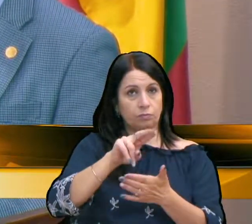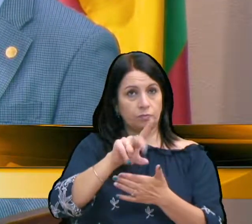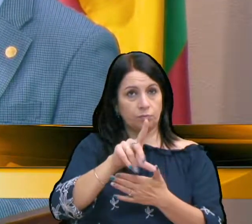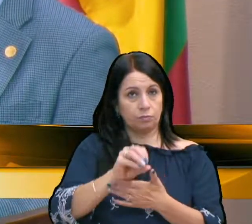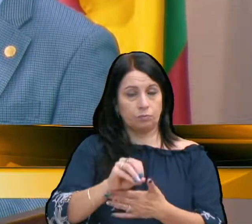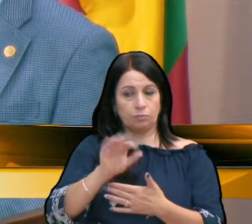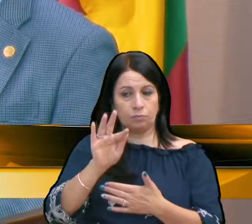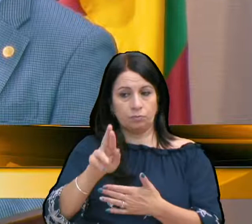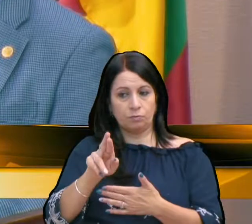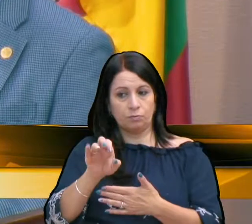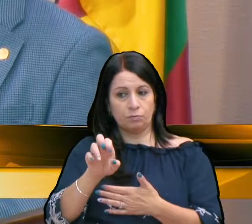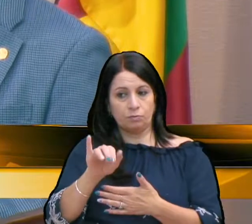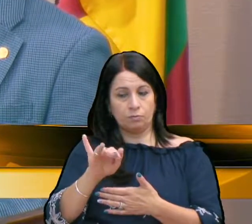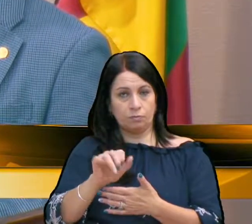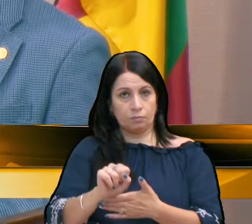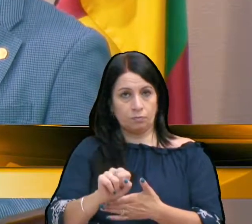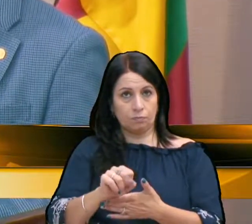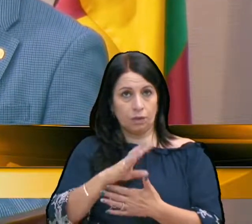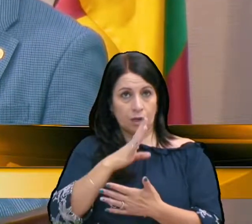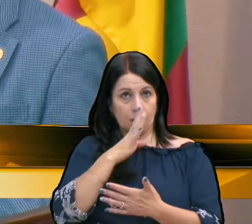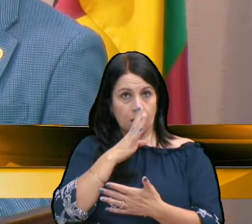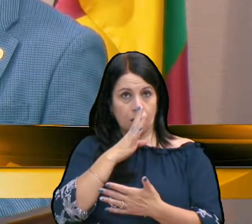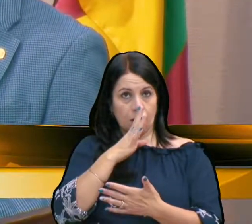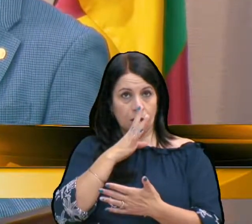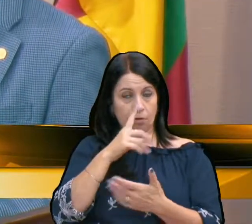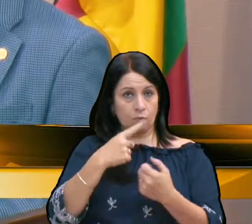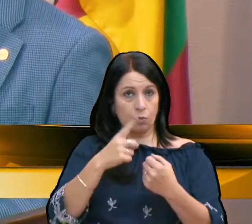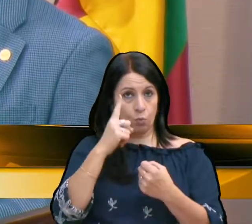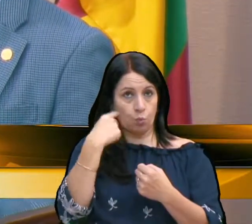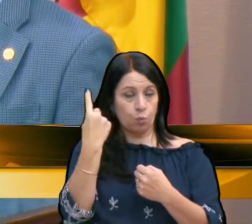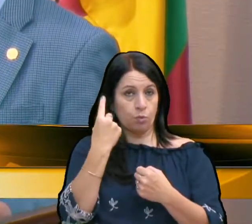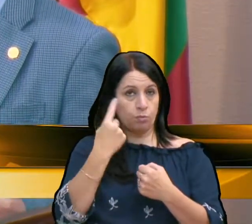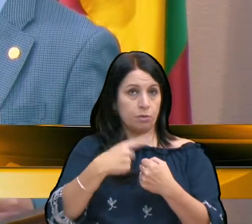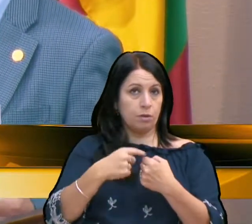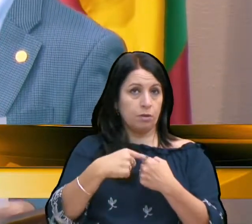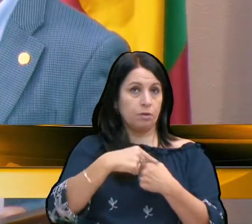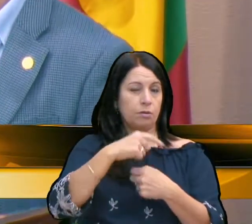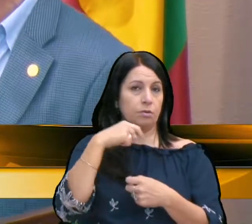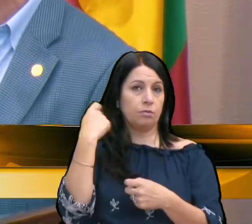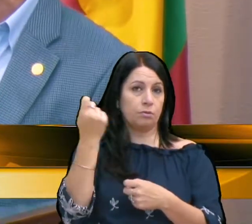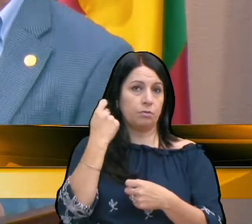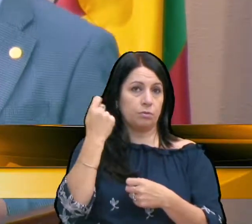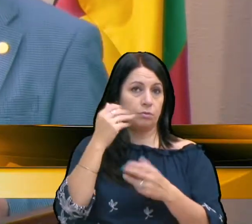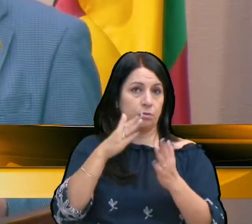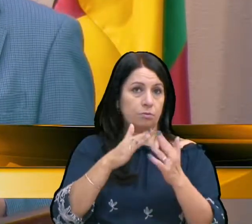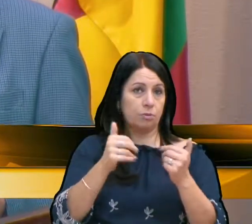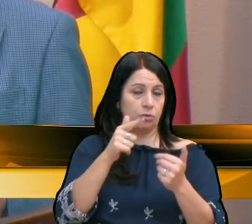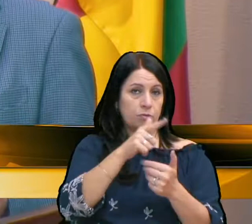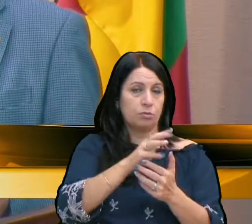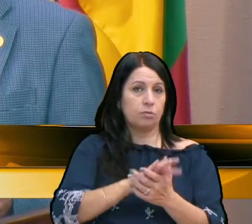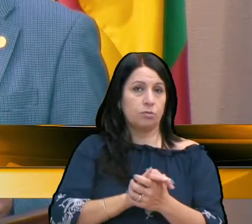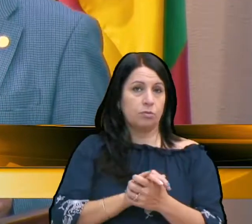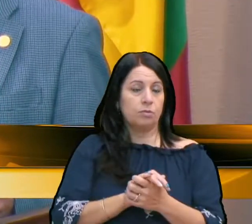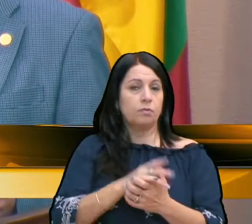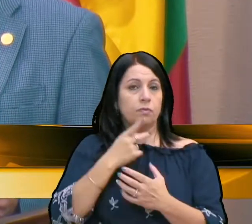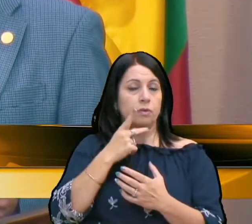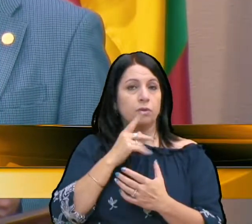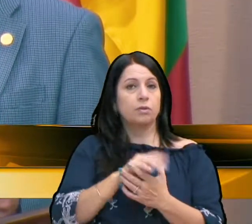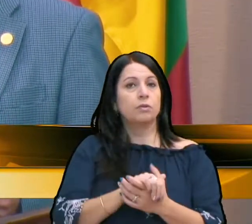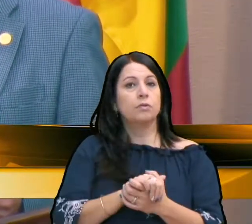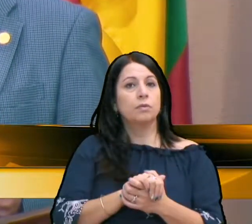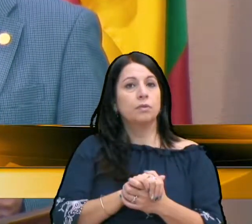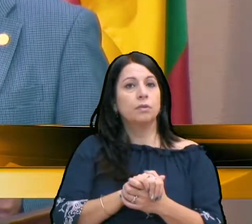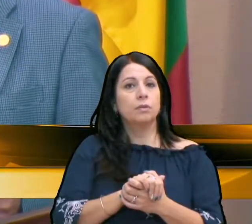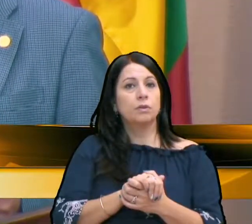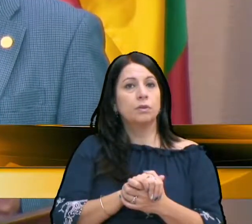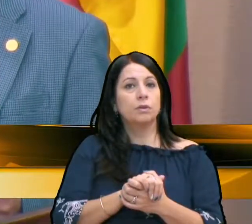Freitas. Pasmem, é a única cidade do Rio Grande do Sul que pediu isto. Dizendo o seguinte,